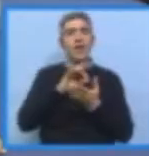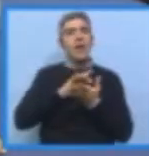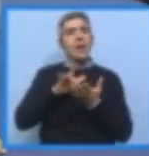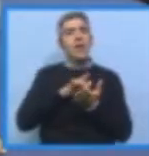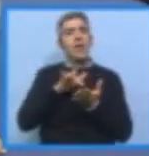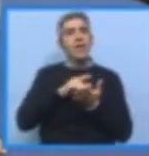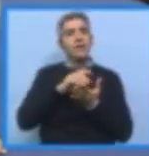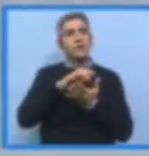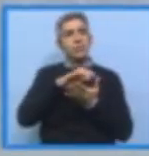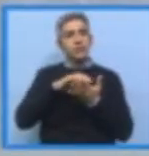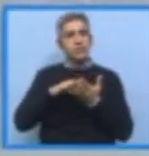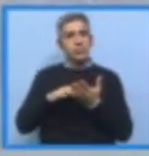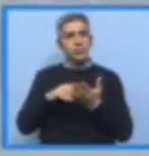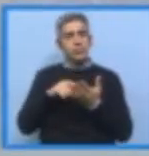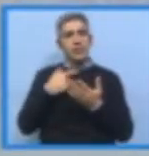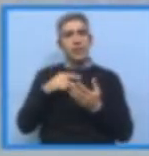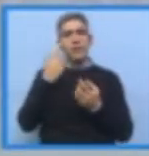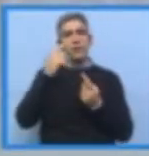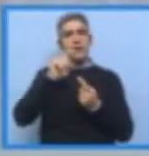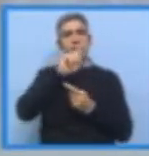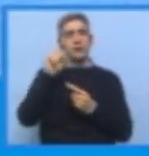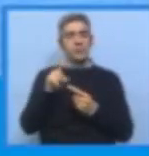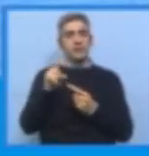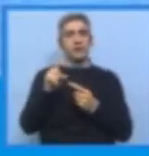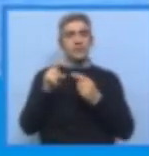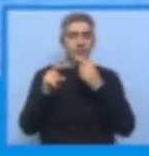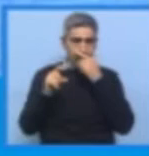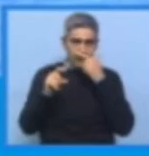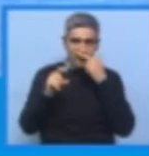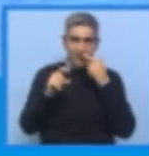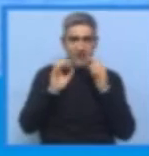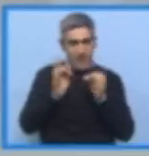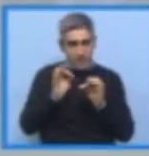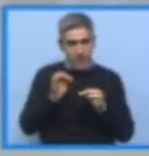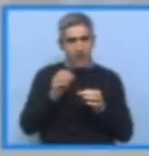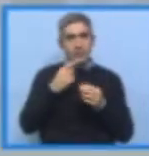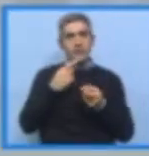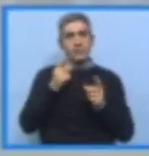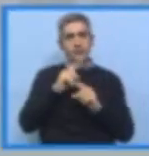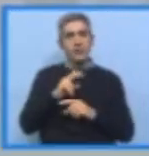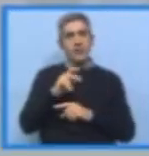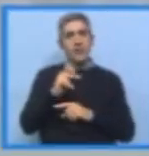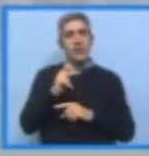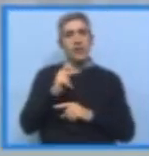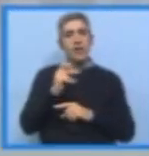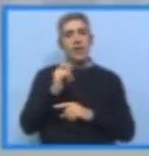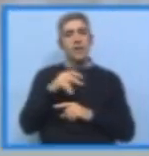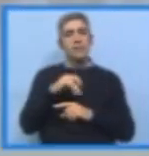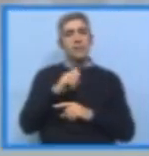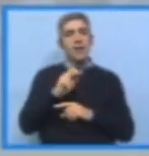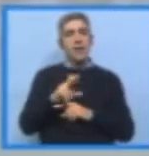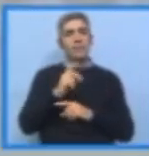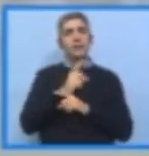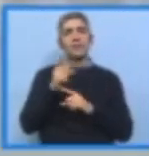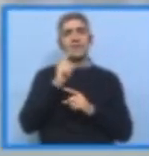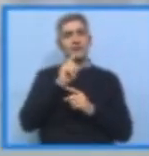tem a particularidade de ter uma interrogação. É uma pergunta que se faz. Valerá a pena reanimar? Porquê é que colocou a questão